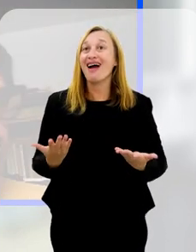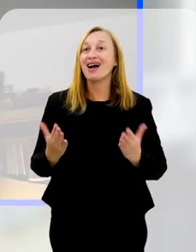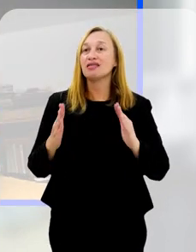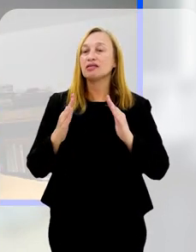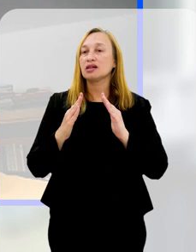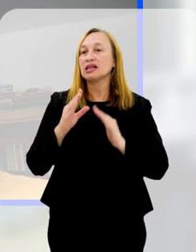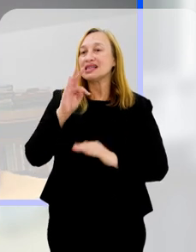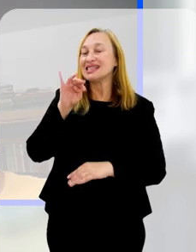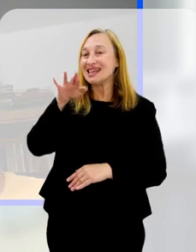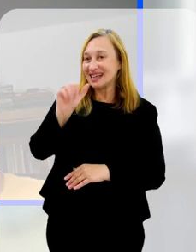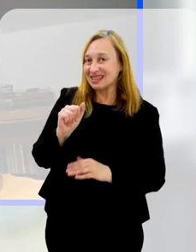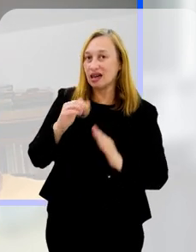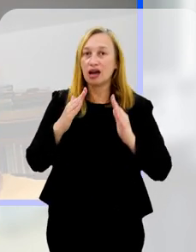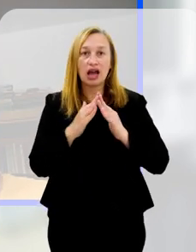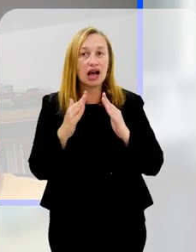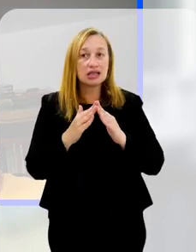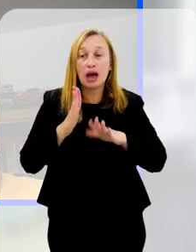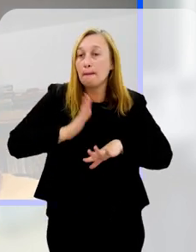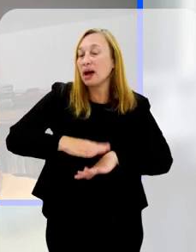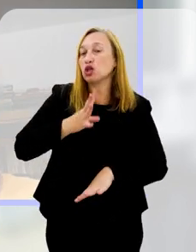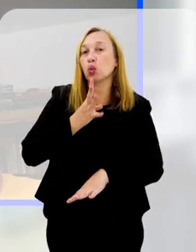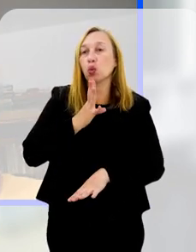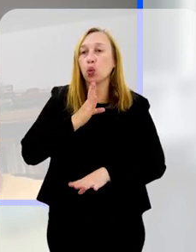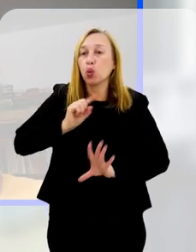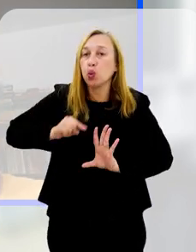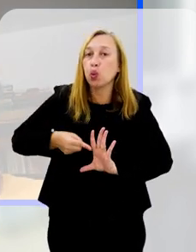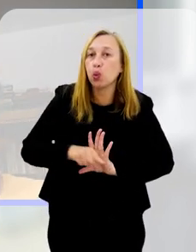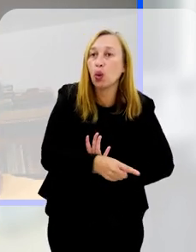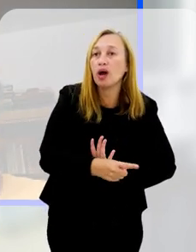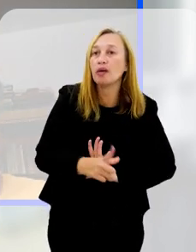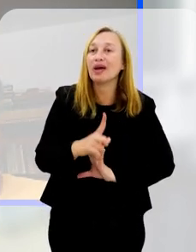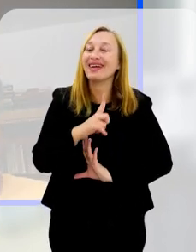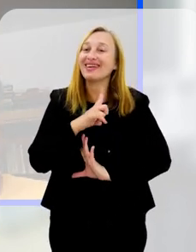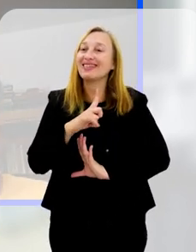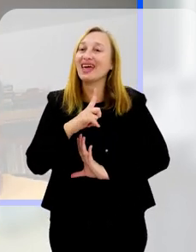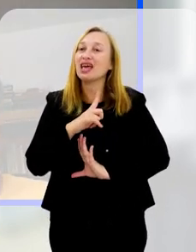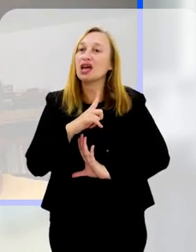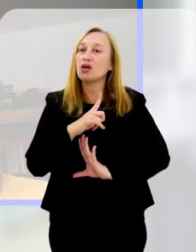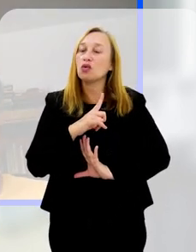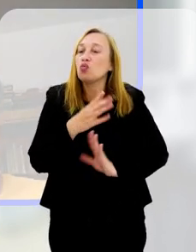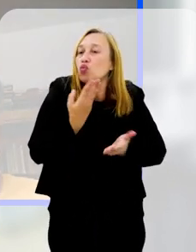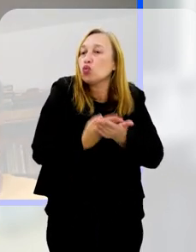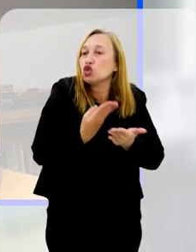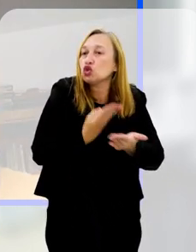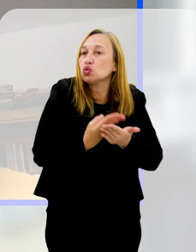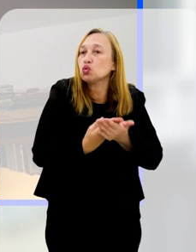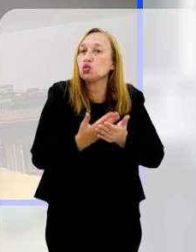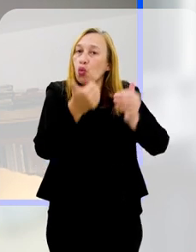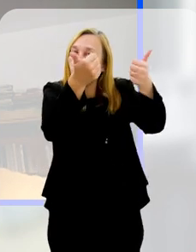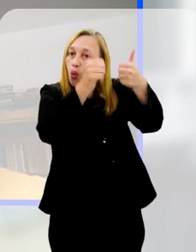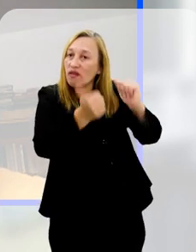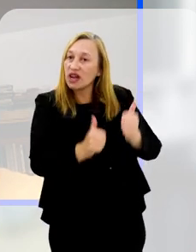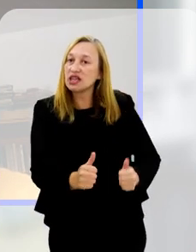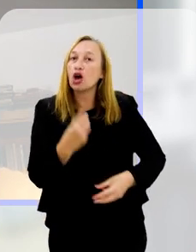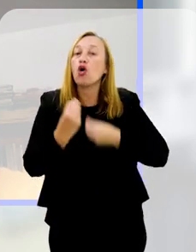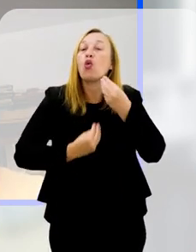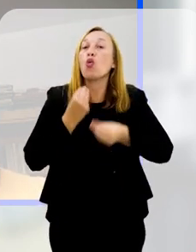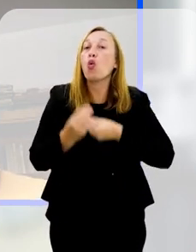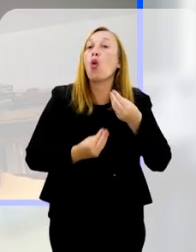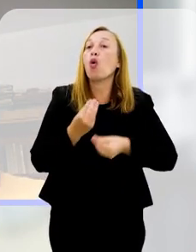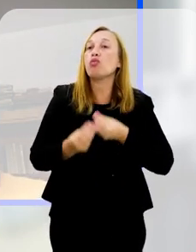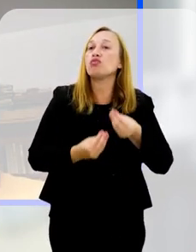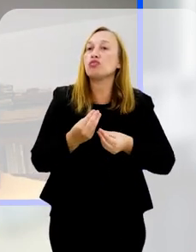um modelo a ser mais conhecido, melhor aprofundado, para que haja um estudo,